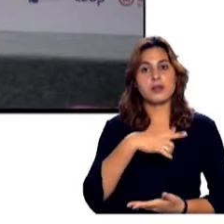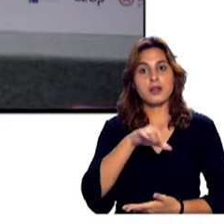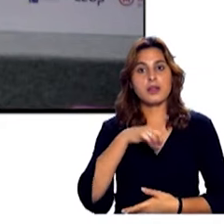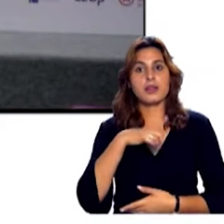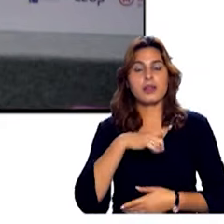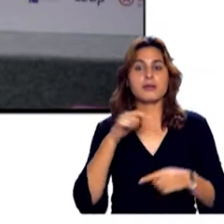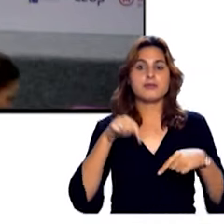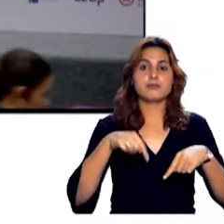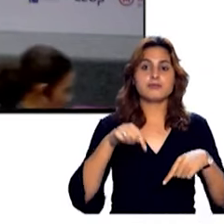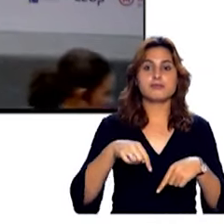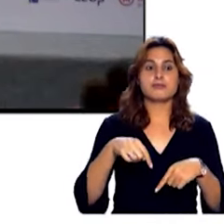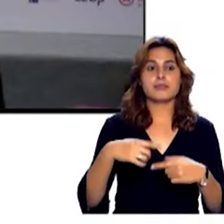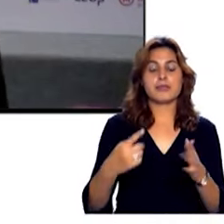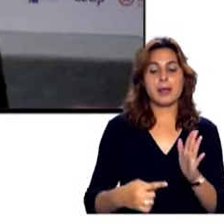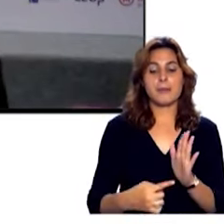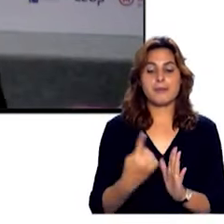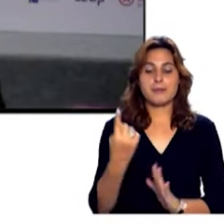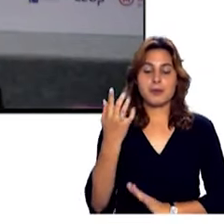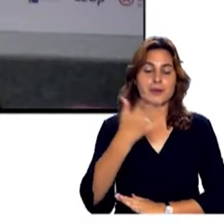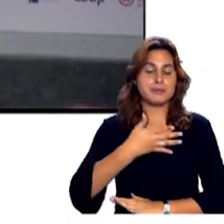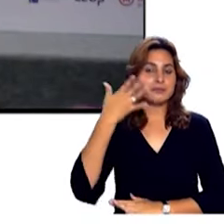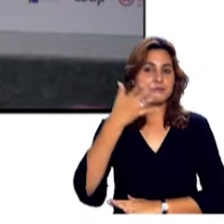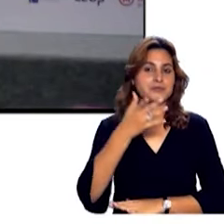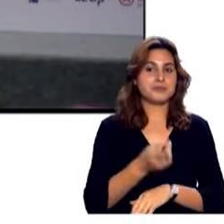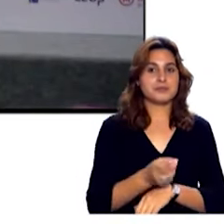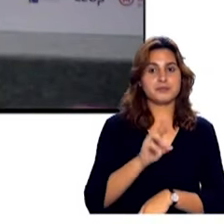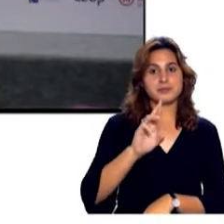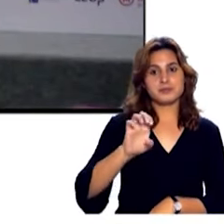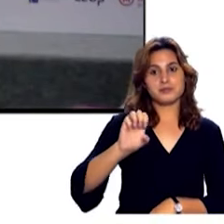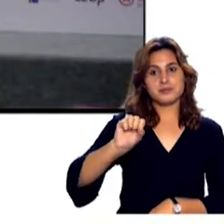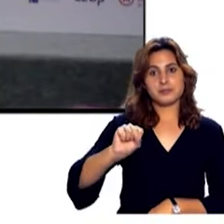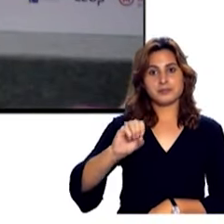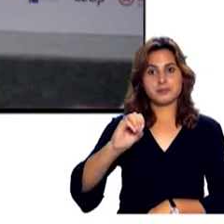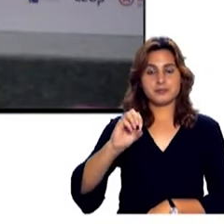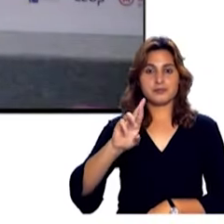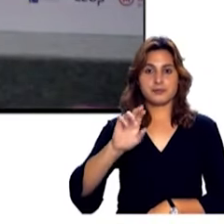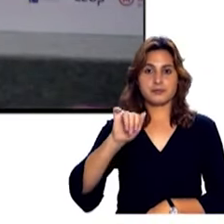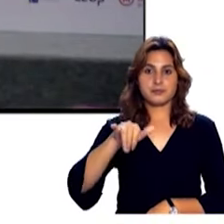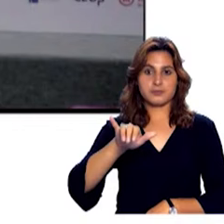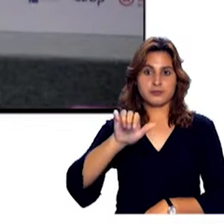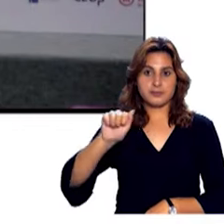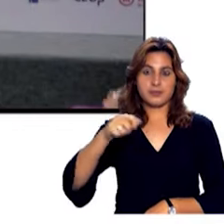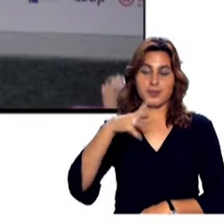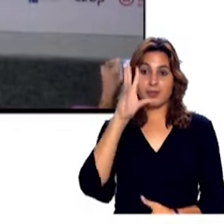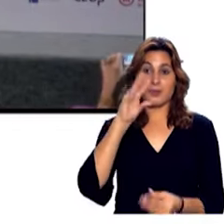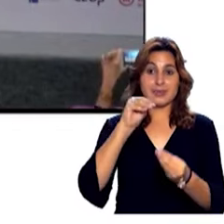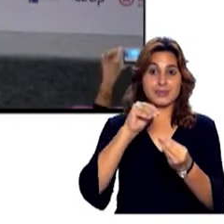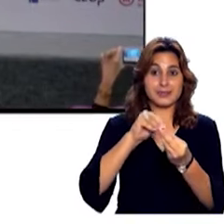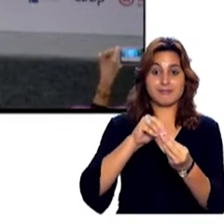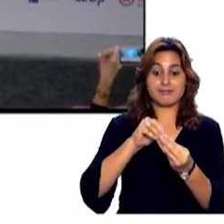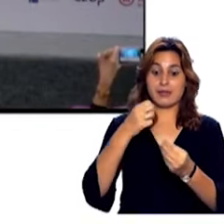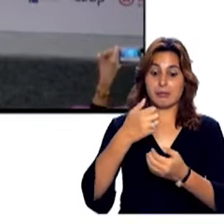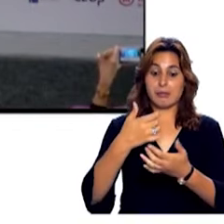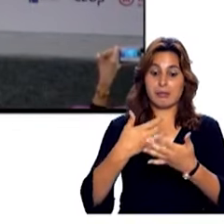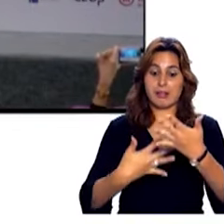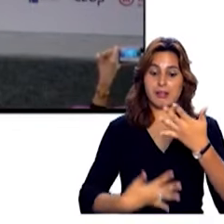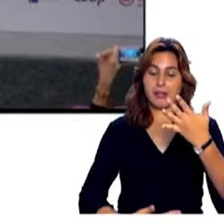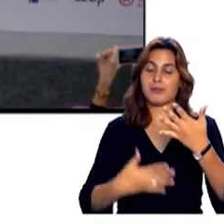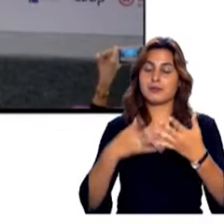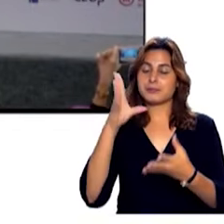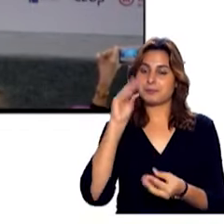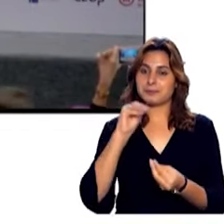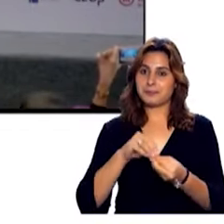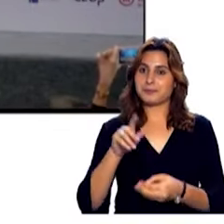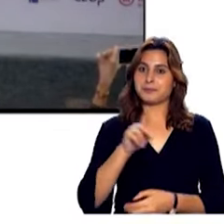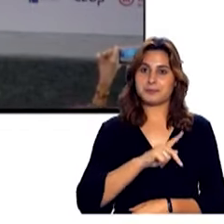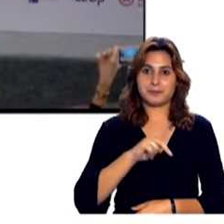D Soraia currículo aqui é uma síntese da síntese que é muito mais do que tá aqui da síntese professor de escola